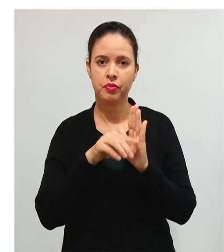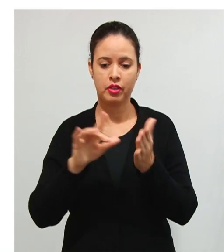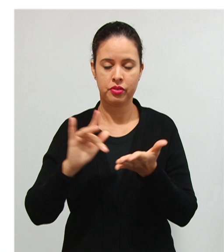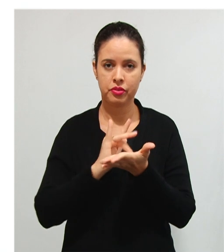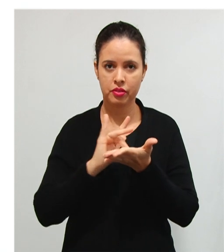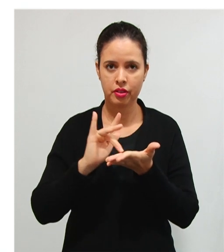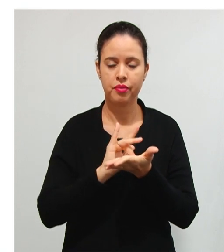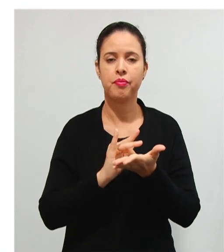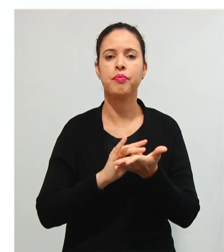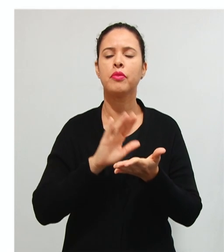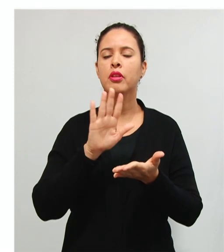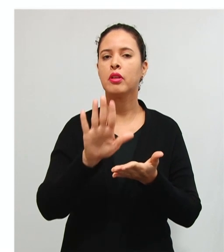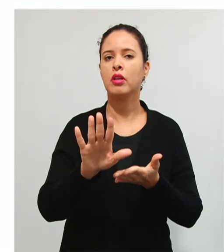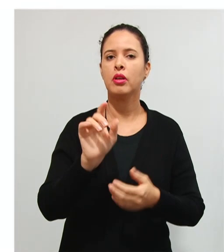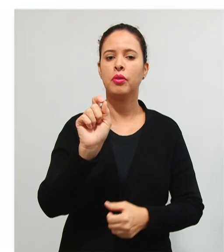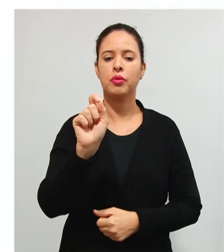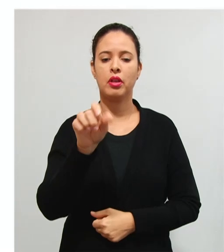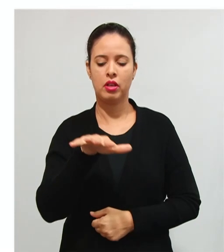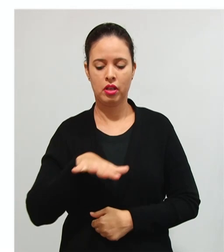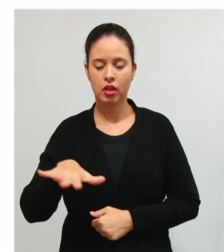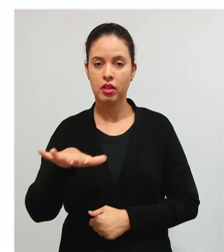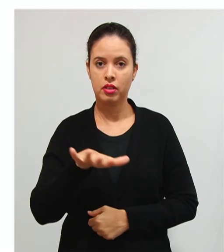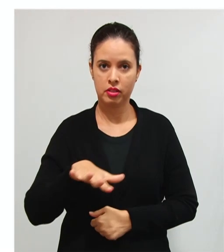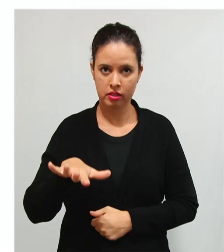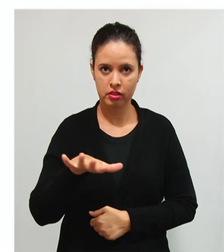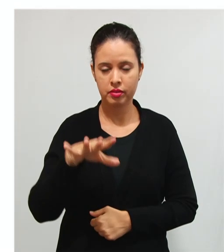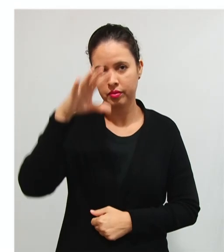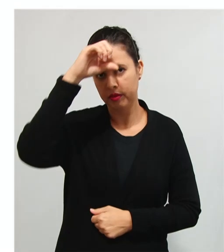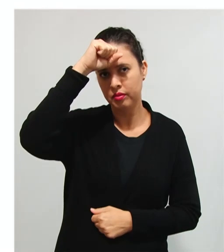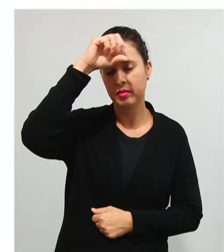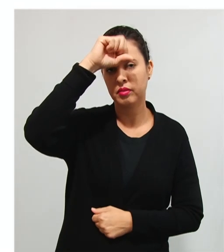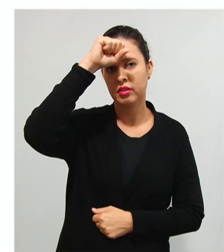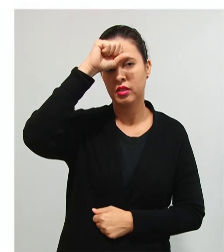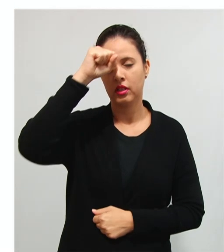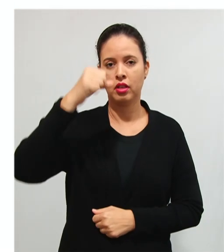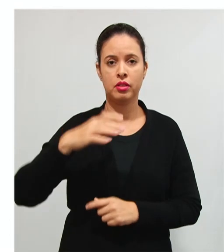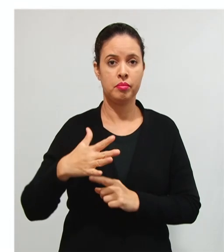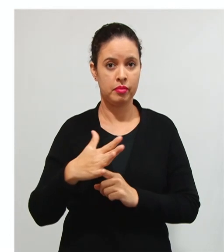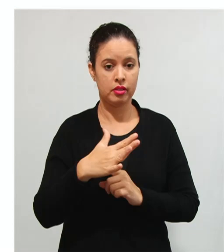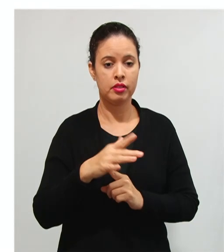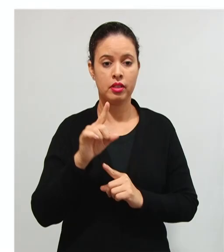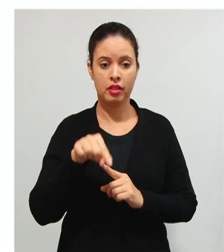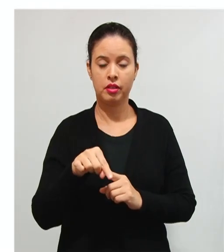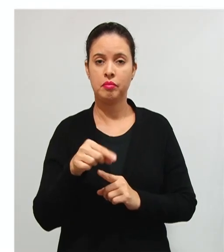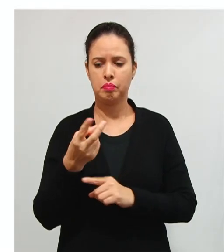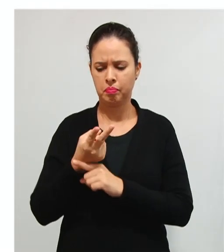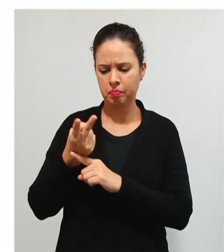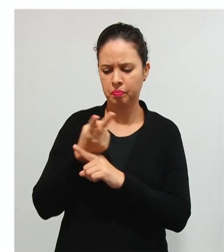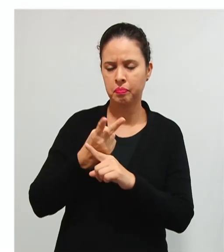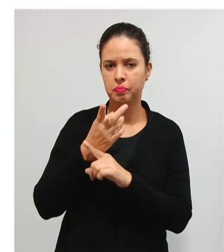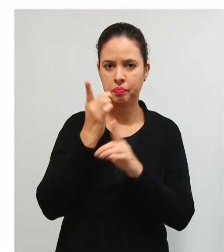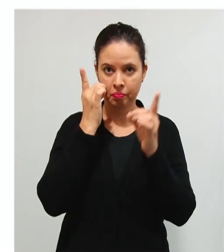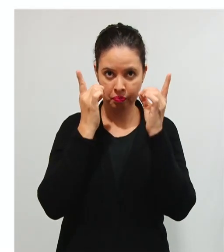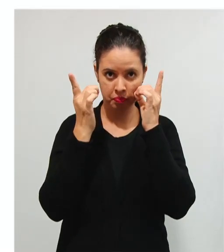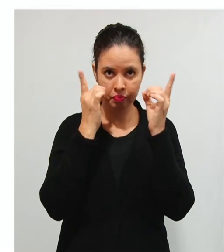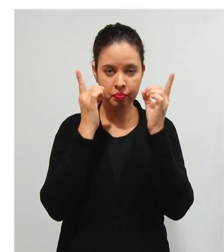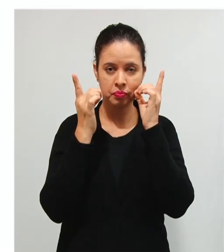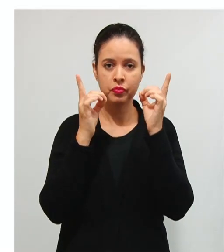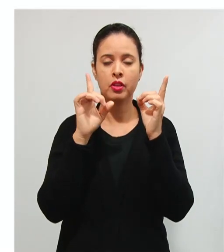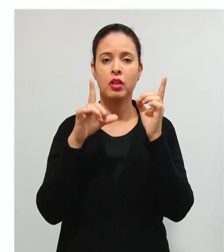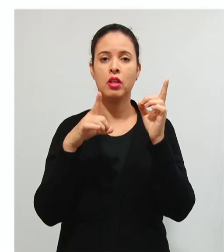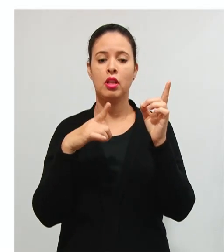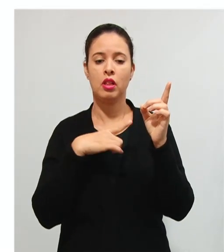digitais. Então, uma das áreas do aprendizado de máquina é a mineração de dados. E na descrição de Lin